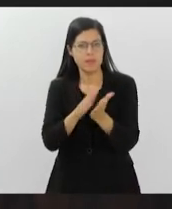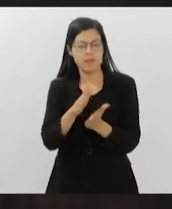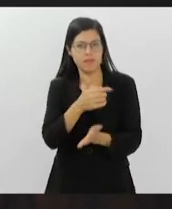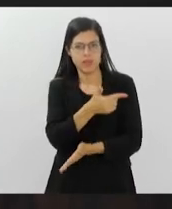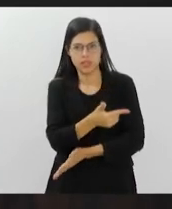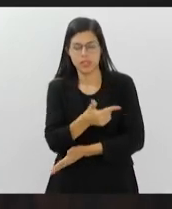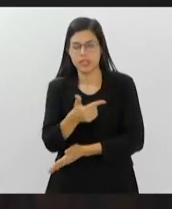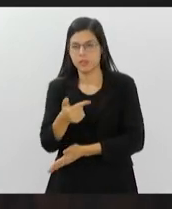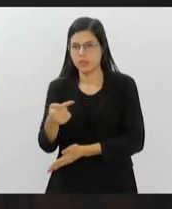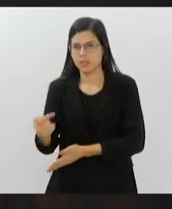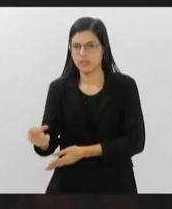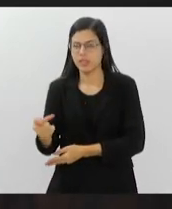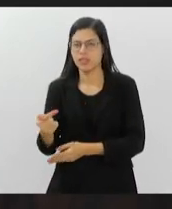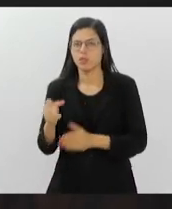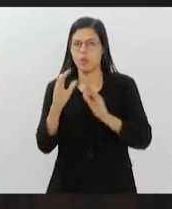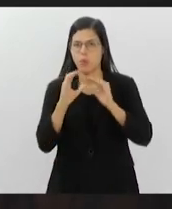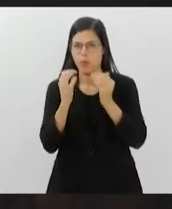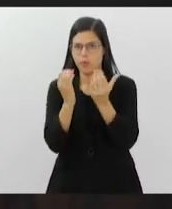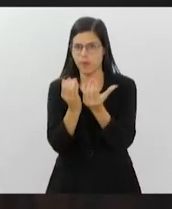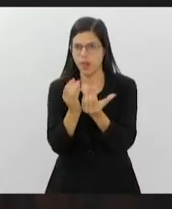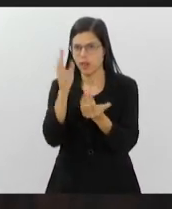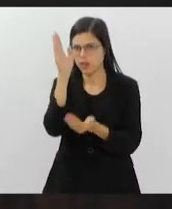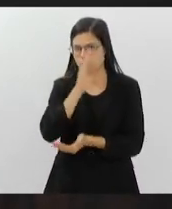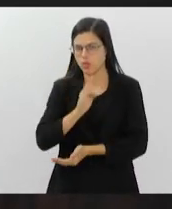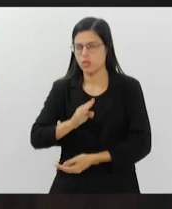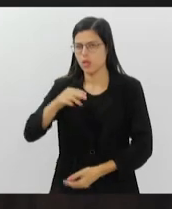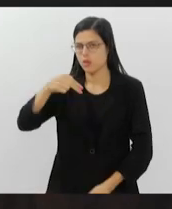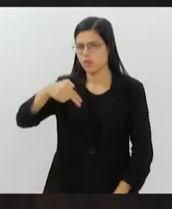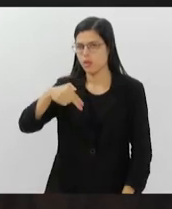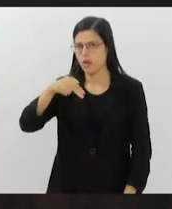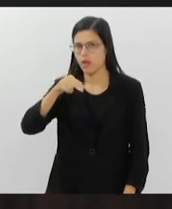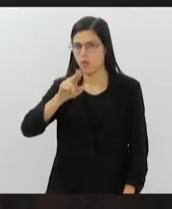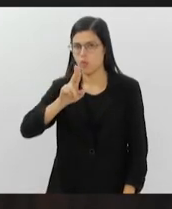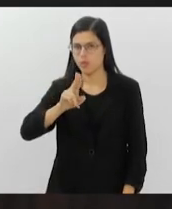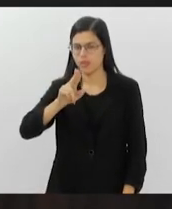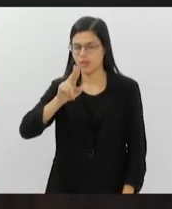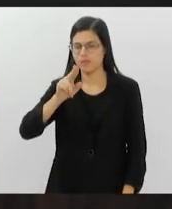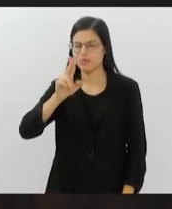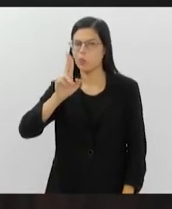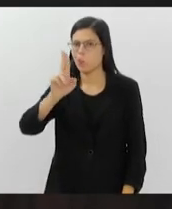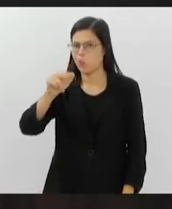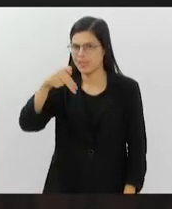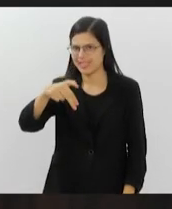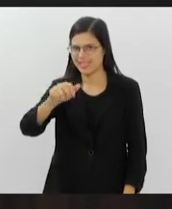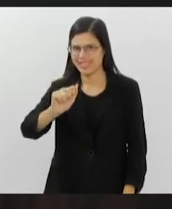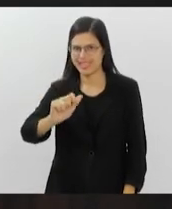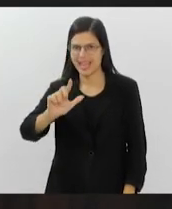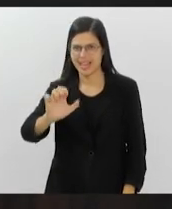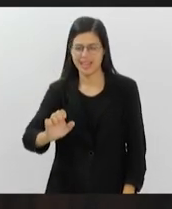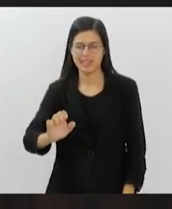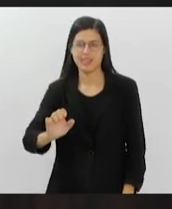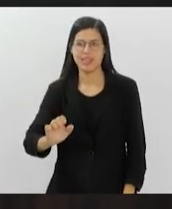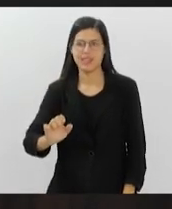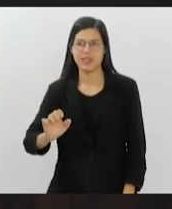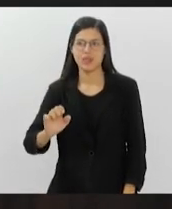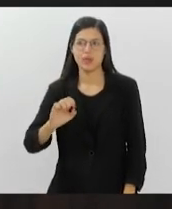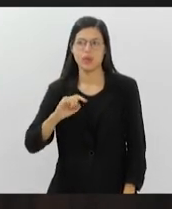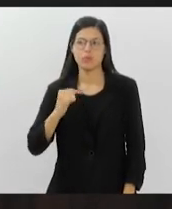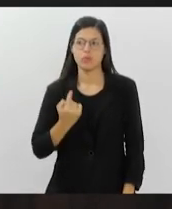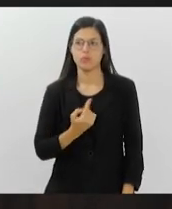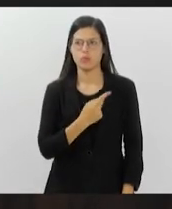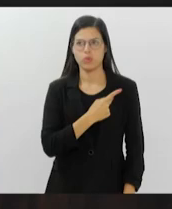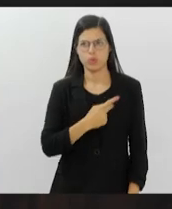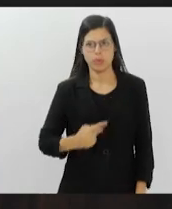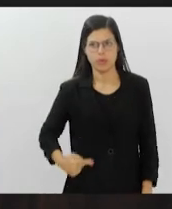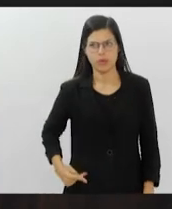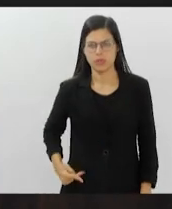Conferência Nacional da UNALI. Já trazendo para os senhores e senhoras, o nosso presidente não está presente,